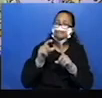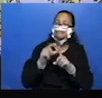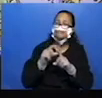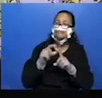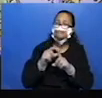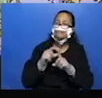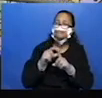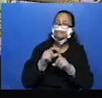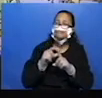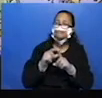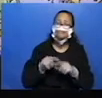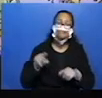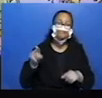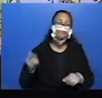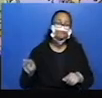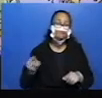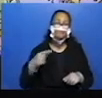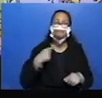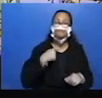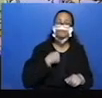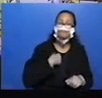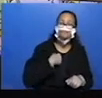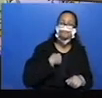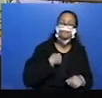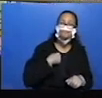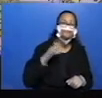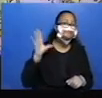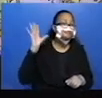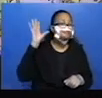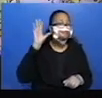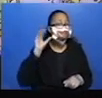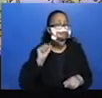eu, ouviu e ouvi,